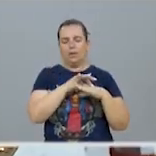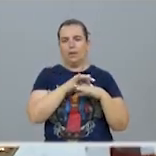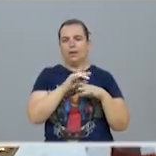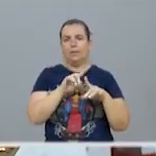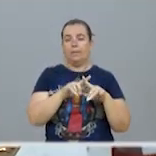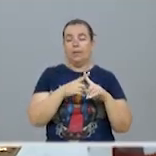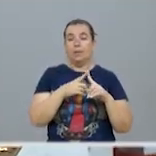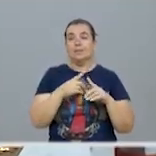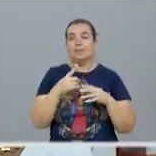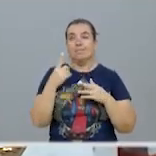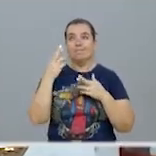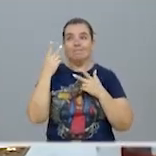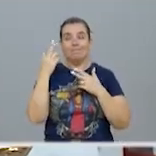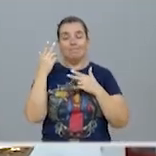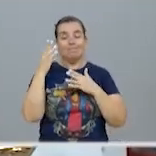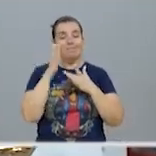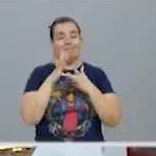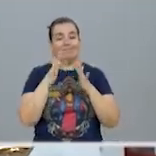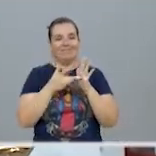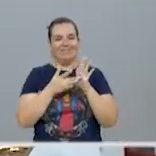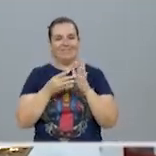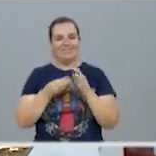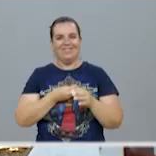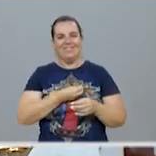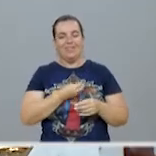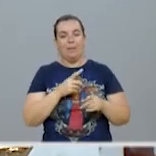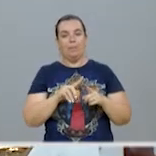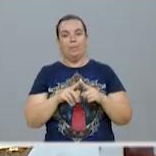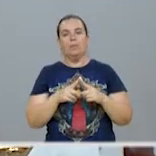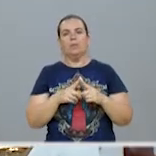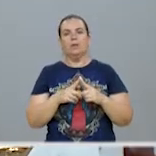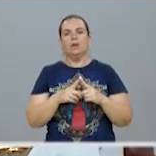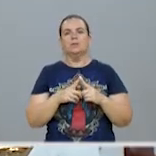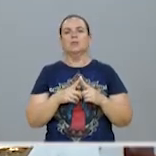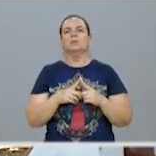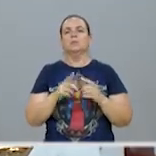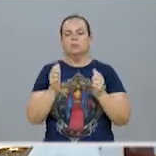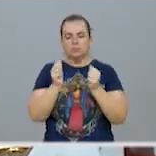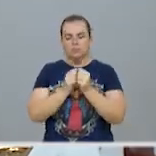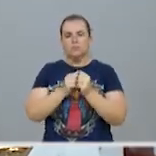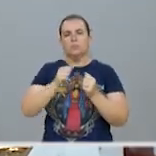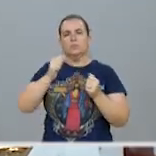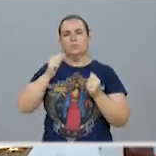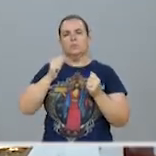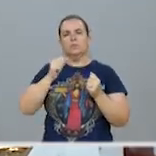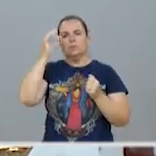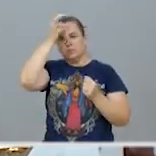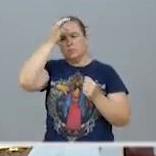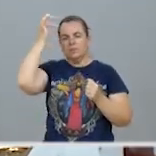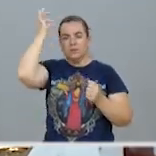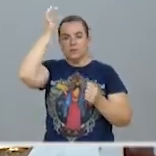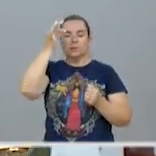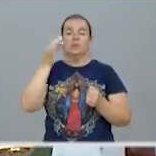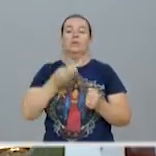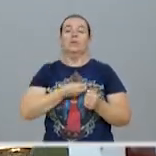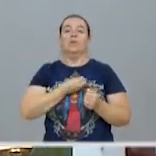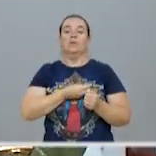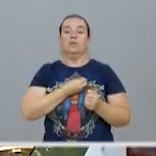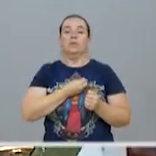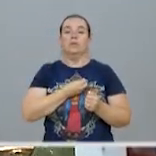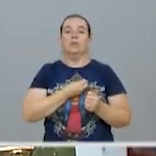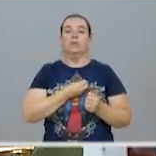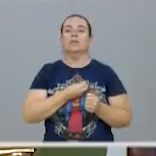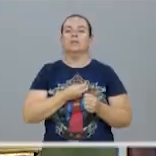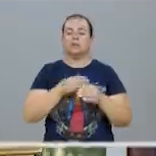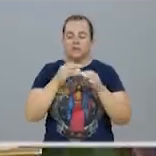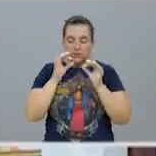vivermos segundo a carne, morrereis, mas se vivermos segundo o Espírito, então vivereis. O